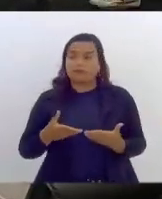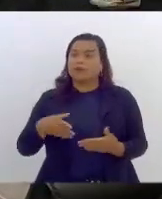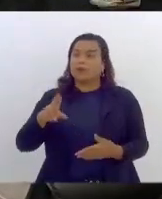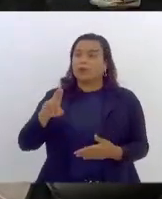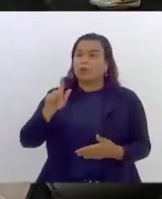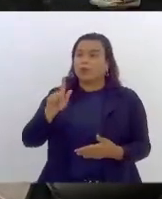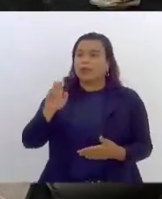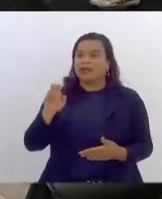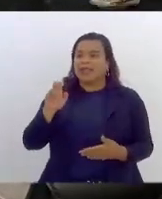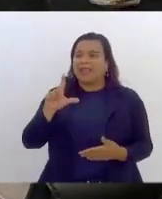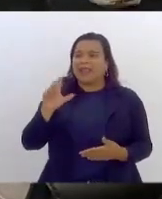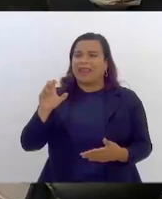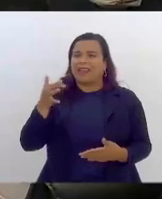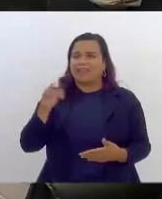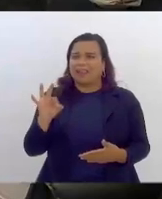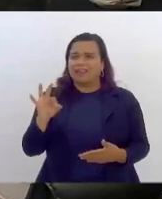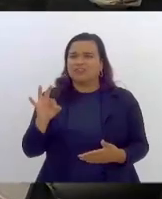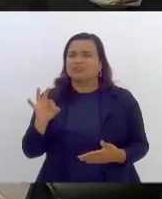10, Instituto,